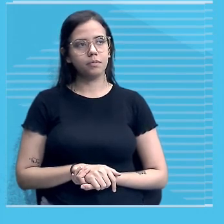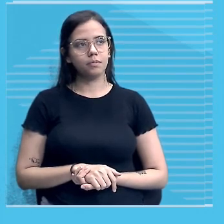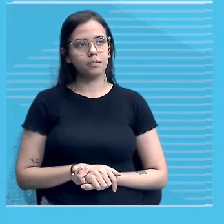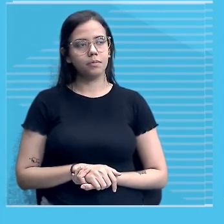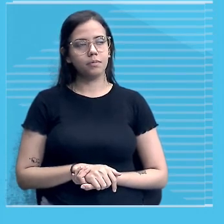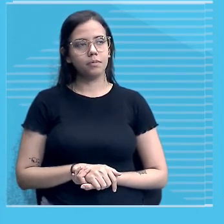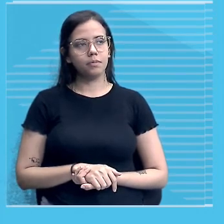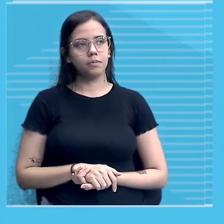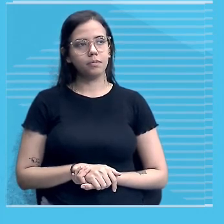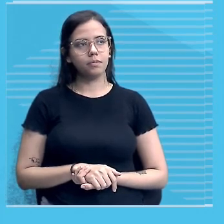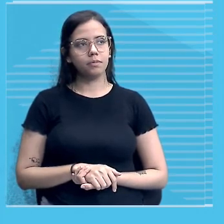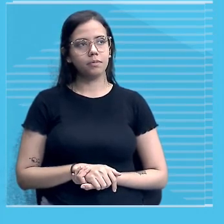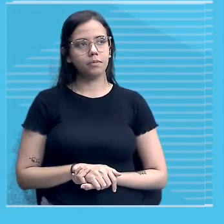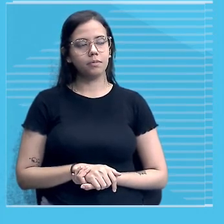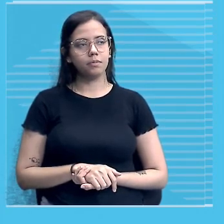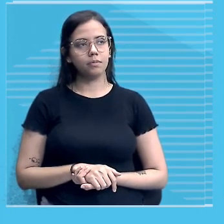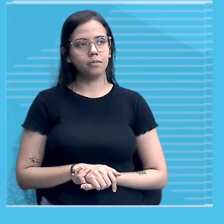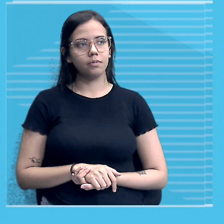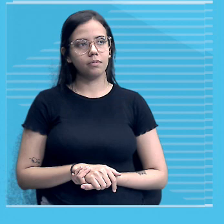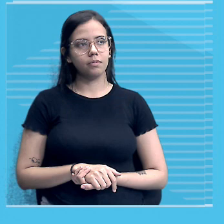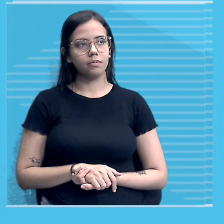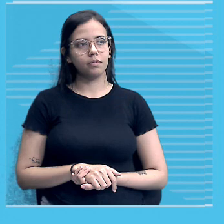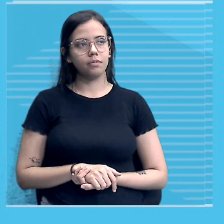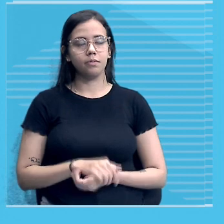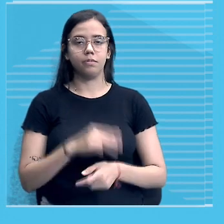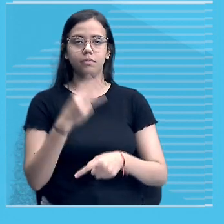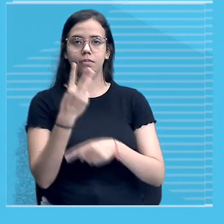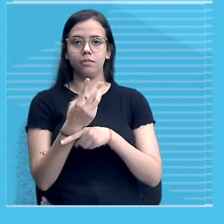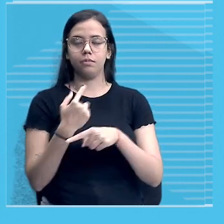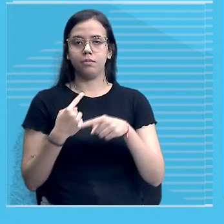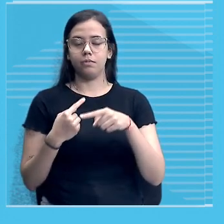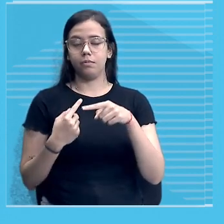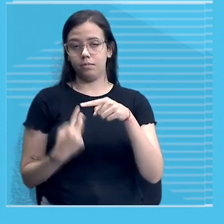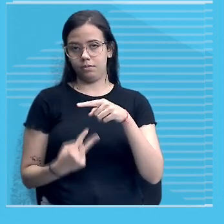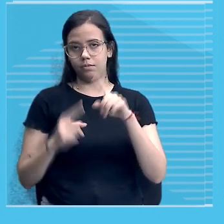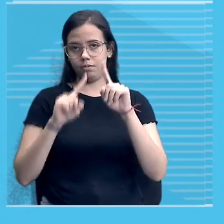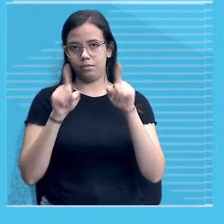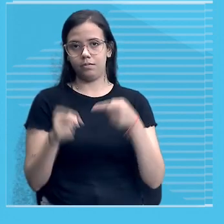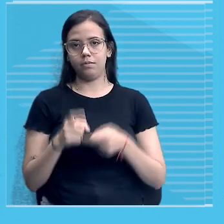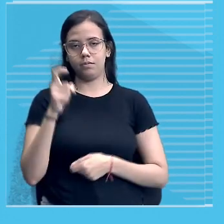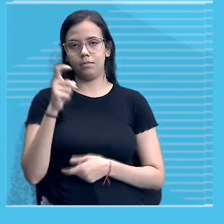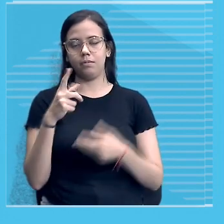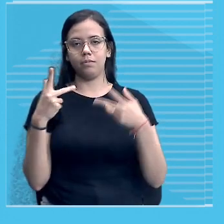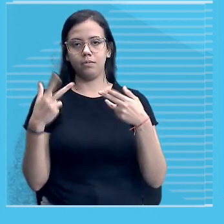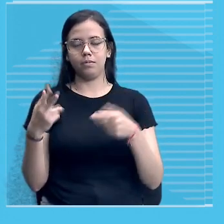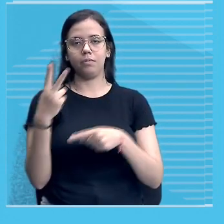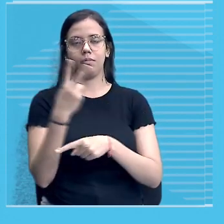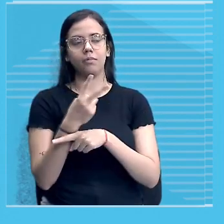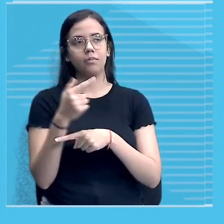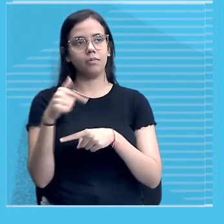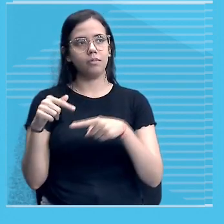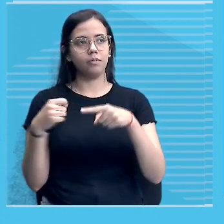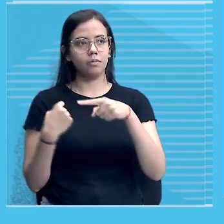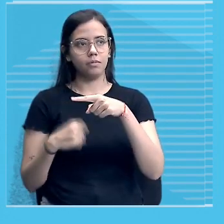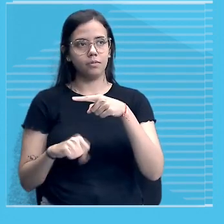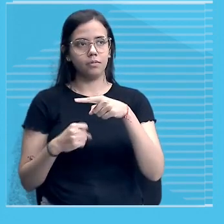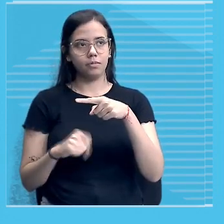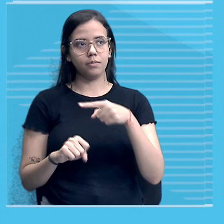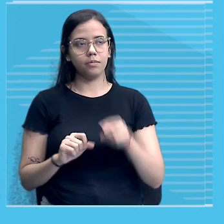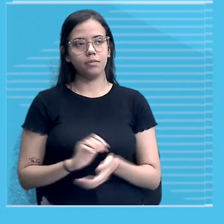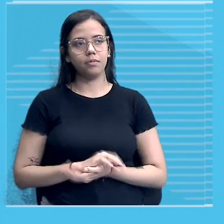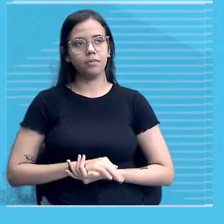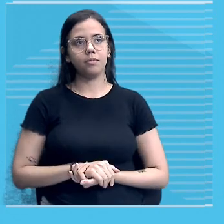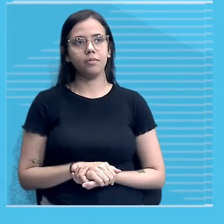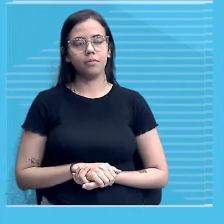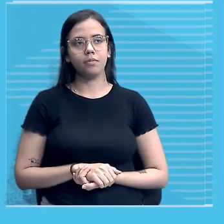elevado a x = 27 sobre oito onde é que